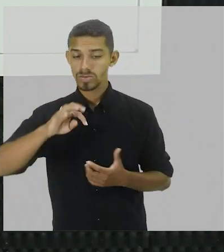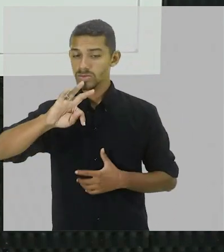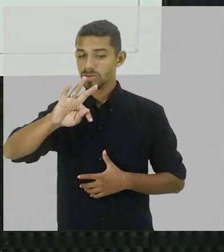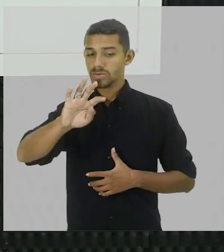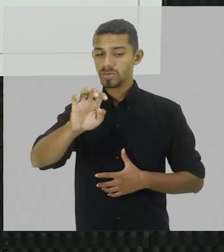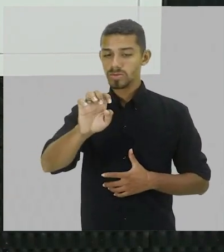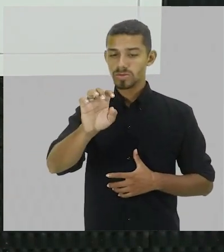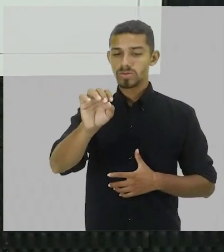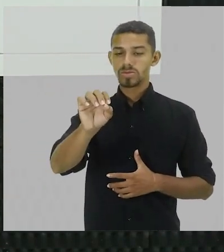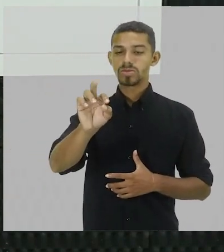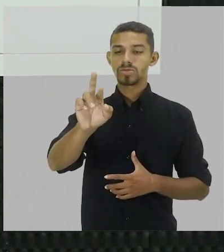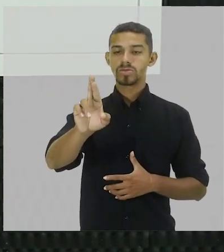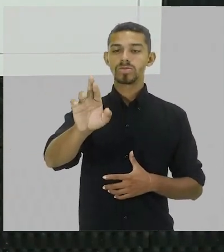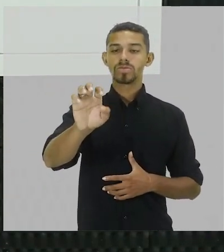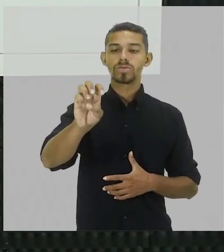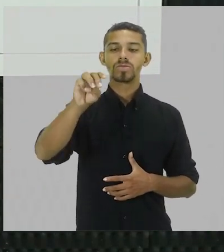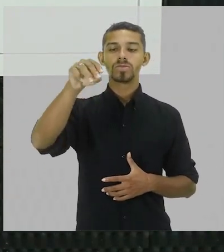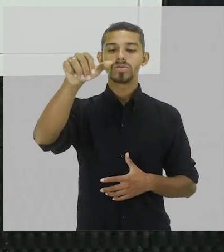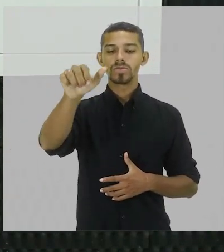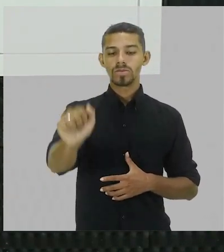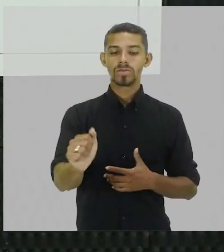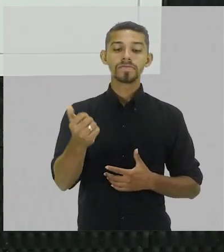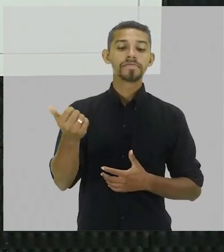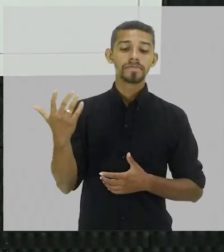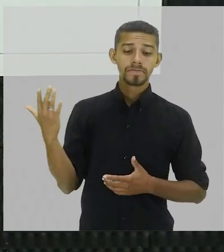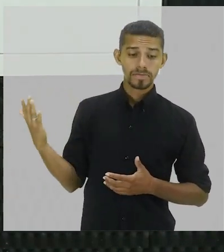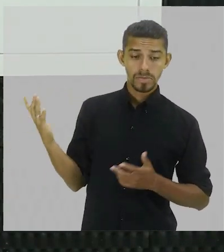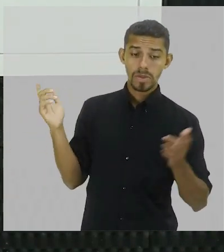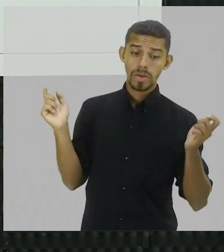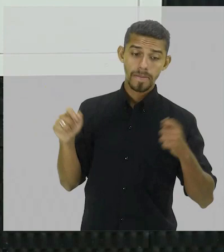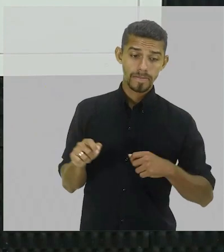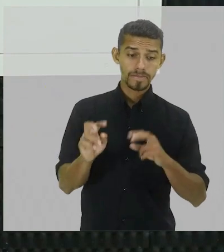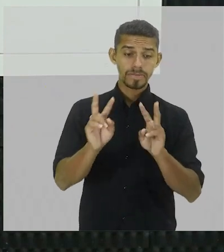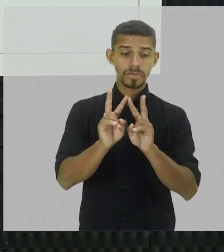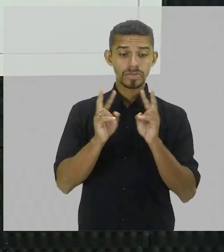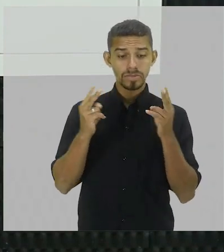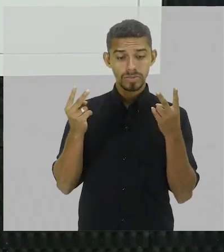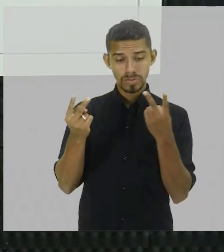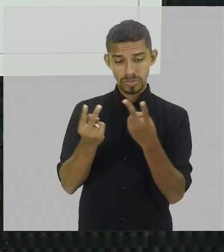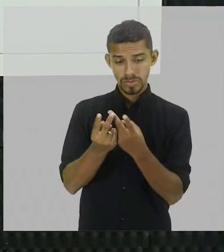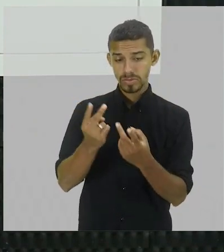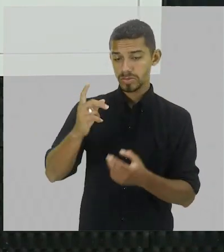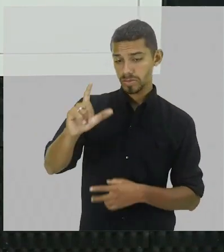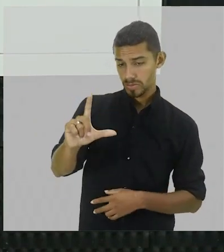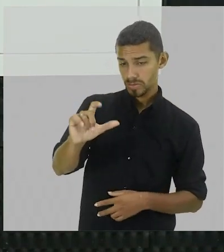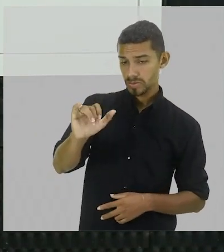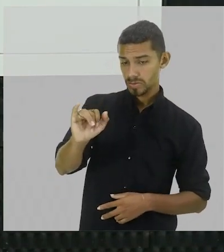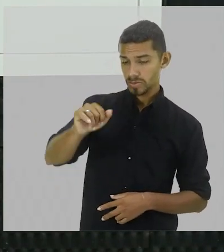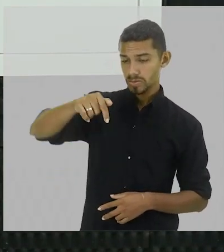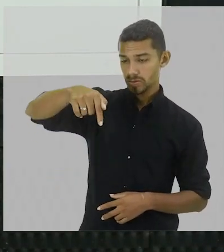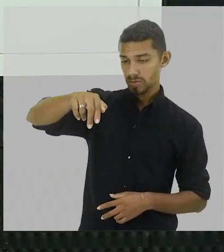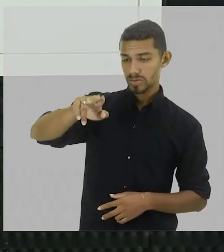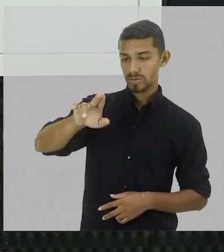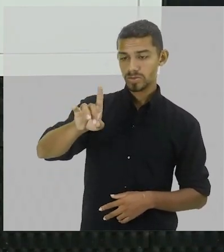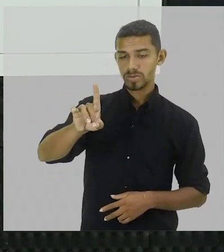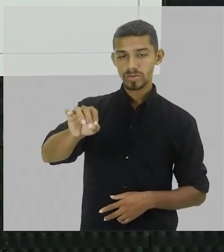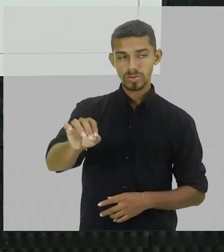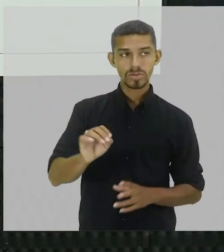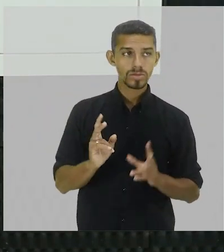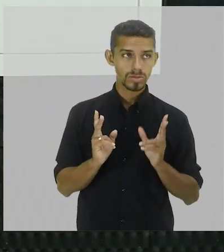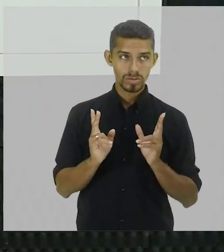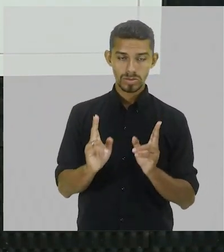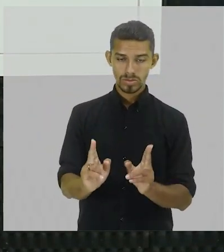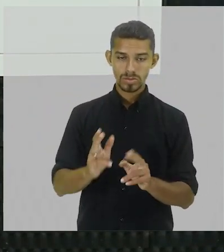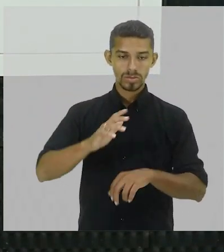teorema de Arquimedes, esse volume do líquido deslocado é exatamente igual